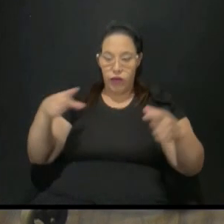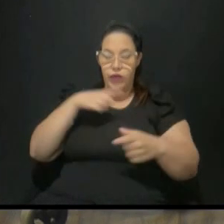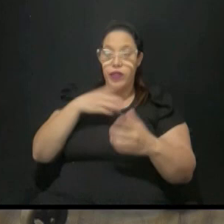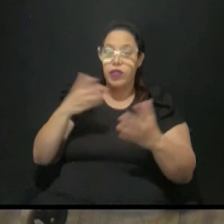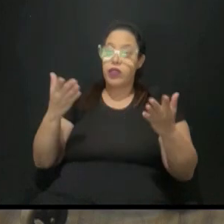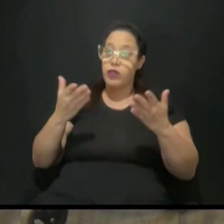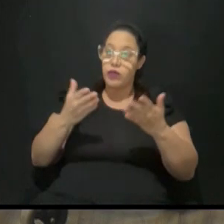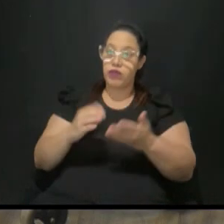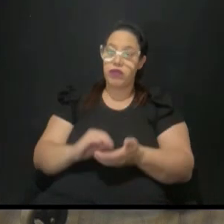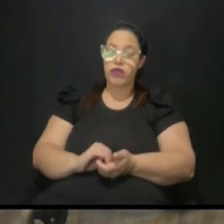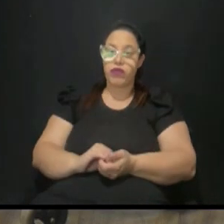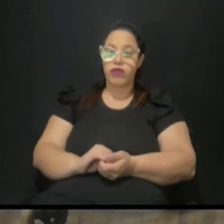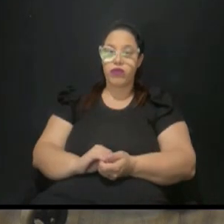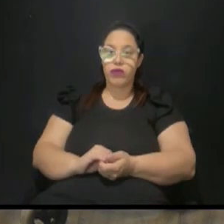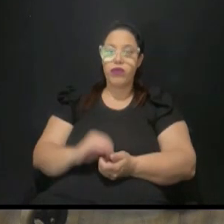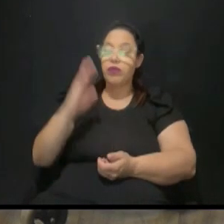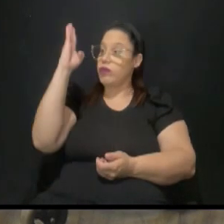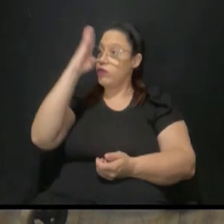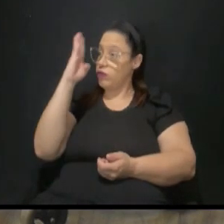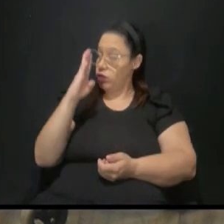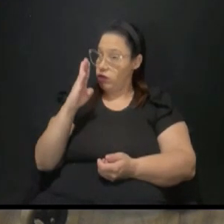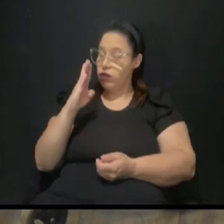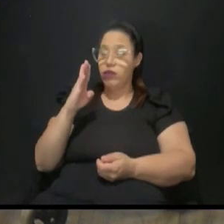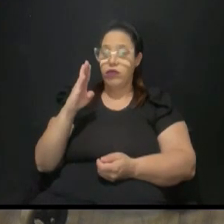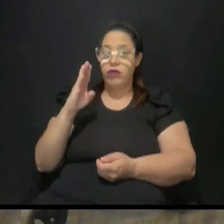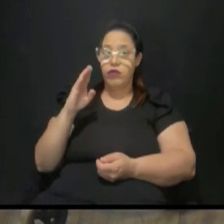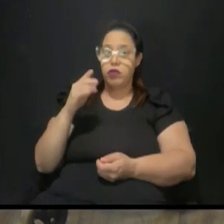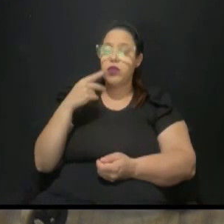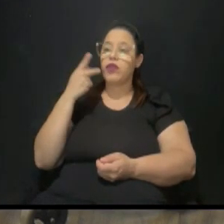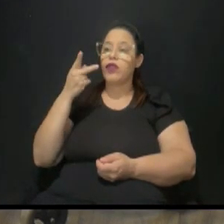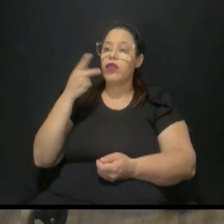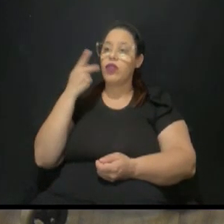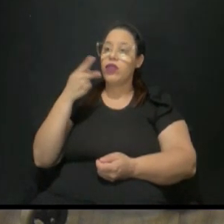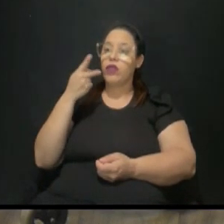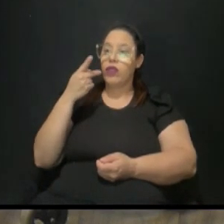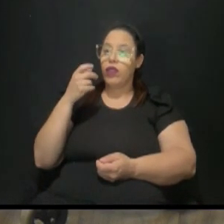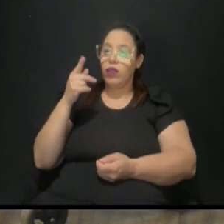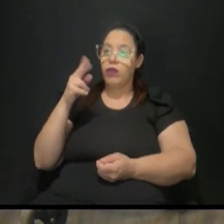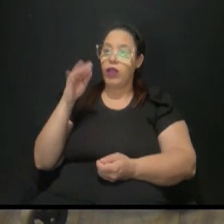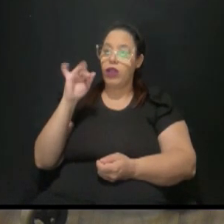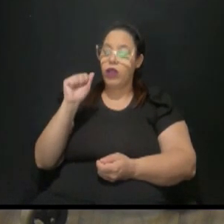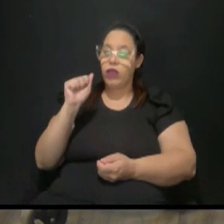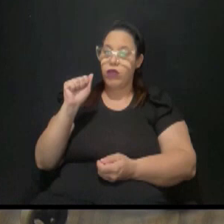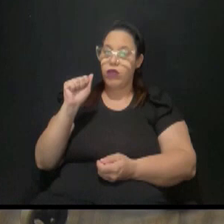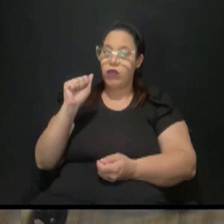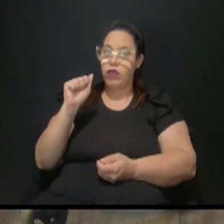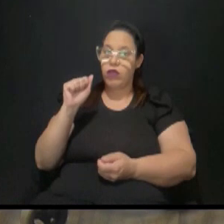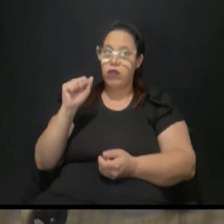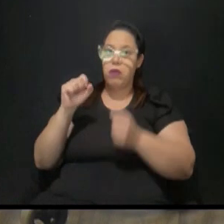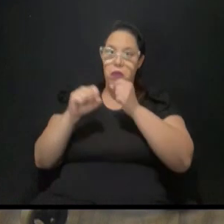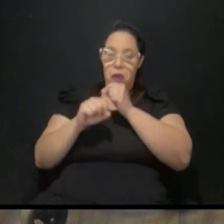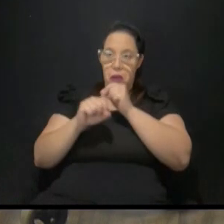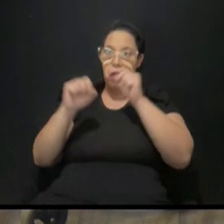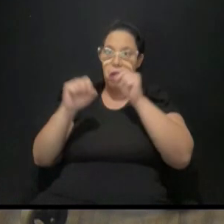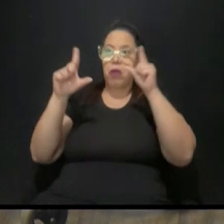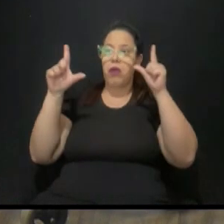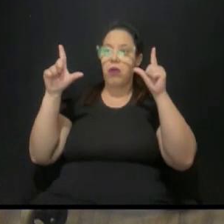o Brasil, quando a gente fala em Paralimpíadas, ele sempre tem se despontado, né? Ele sempre fica entre os